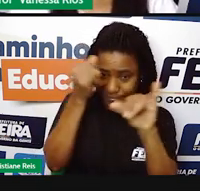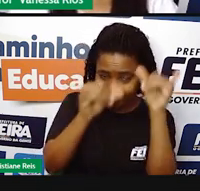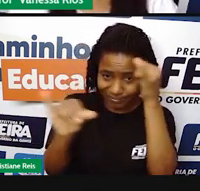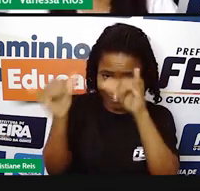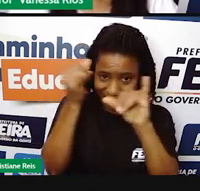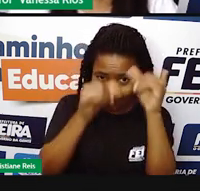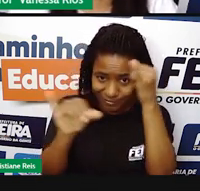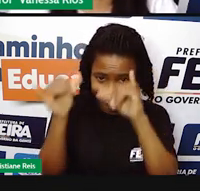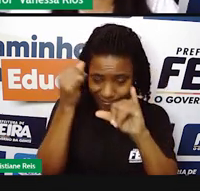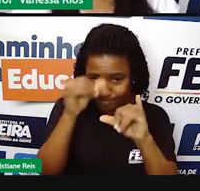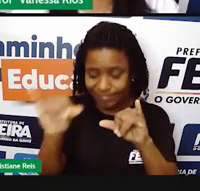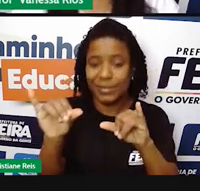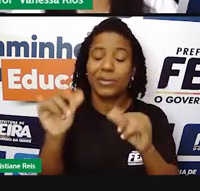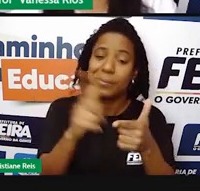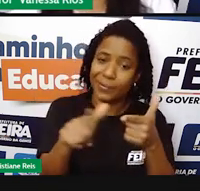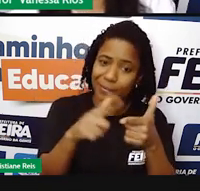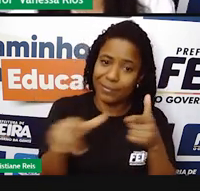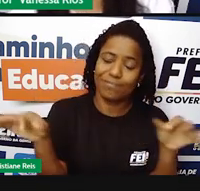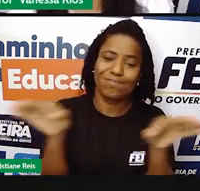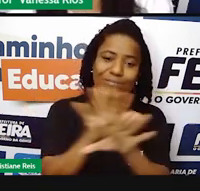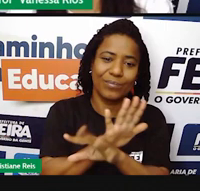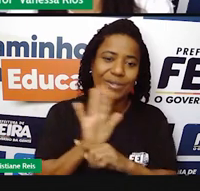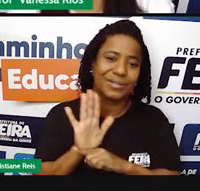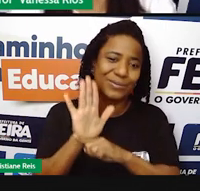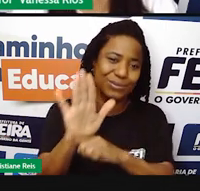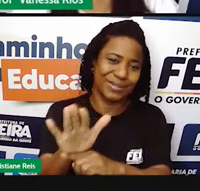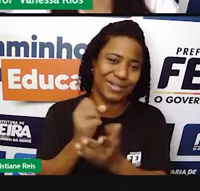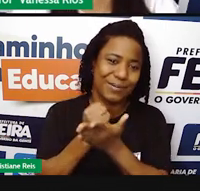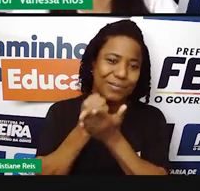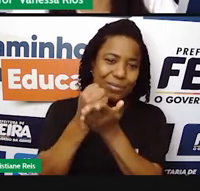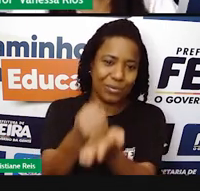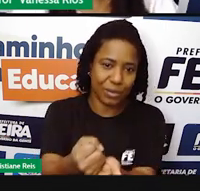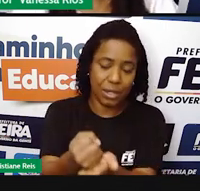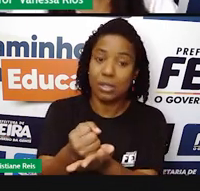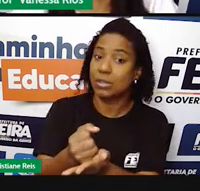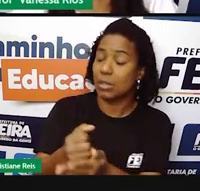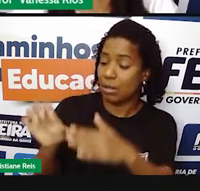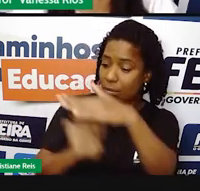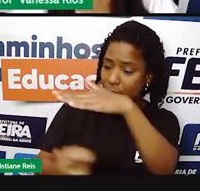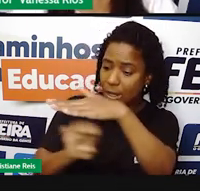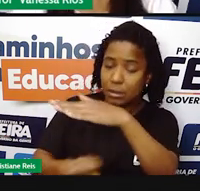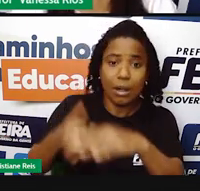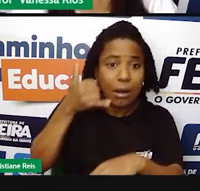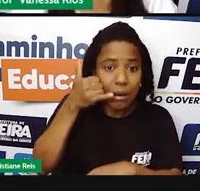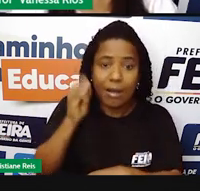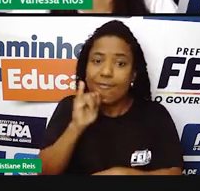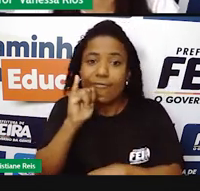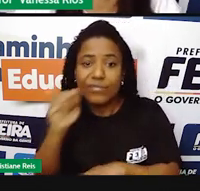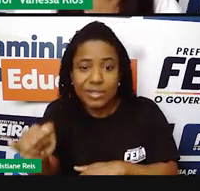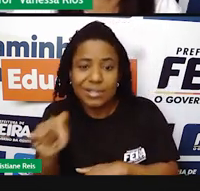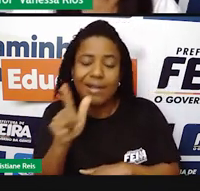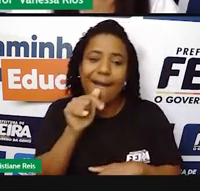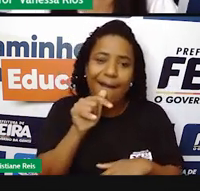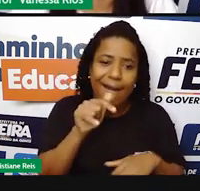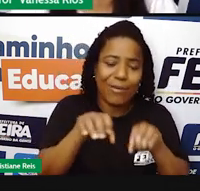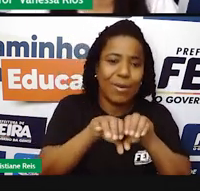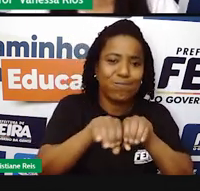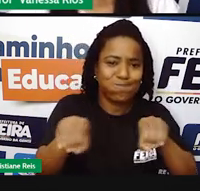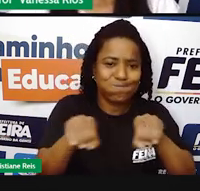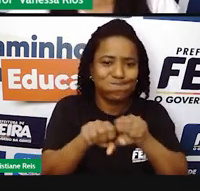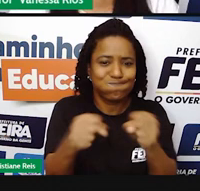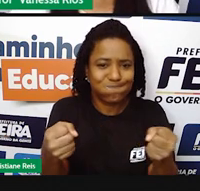aí solucionados. E aí contribuir, de repente, chamando aí a empresa que cuida desse processo, né, para vir resolver